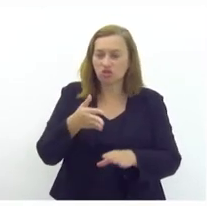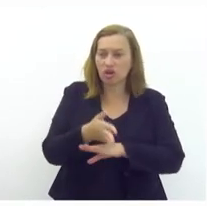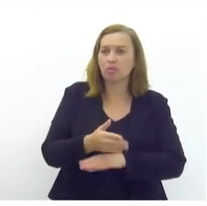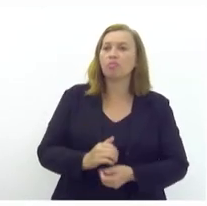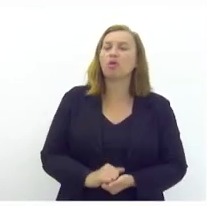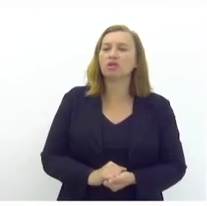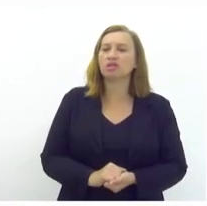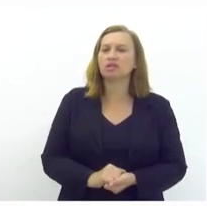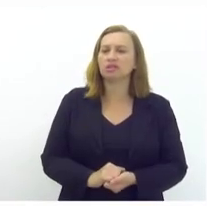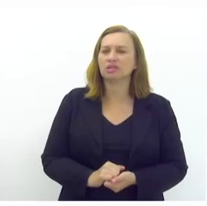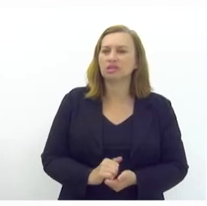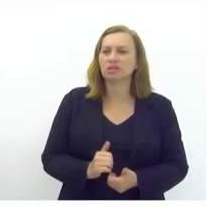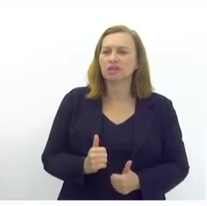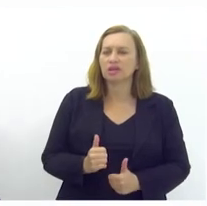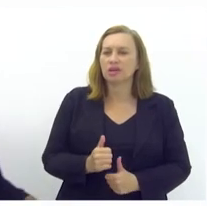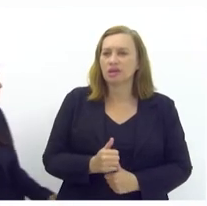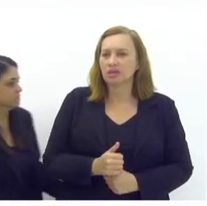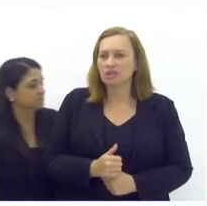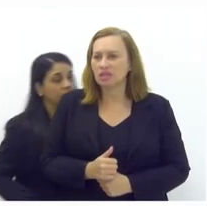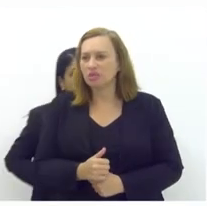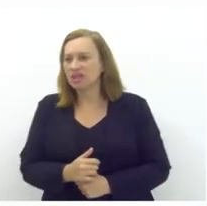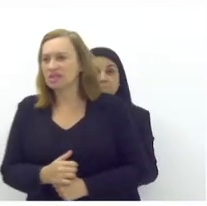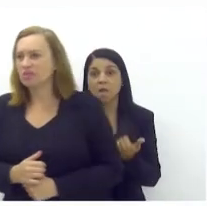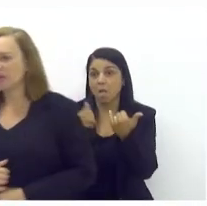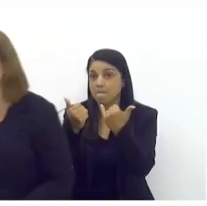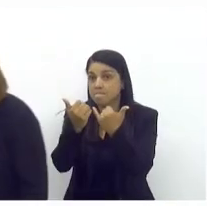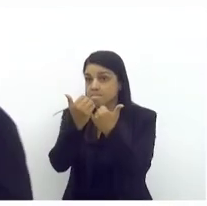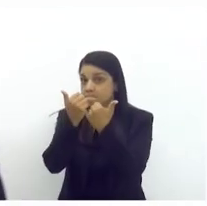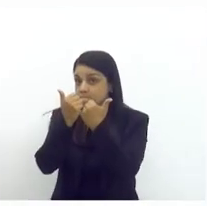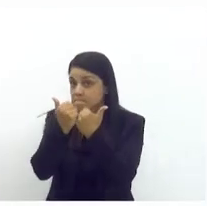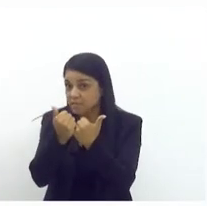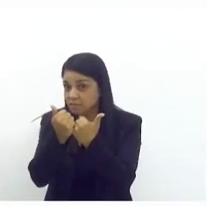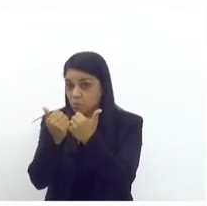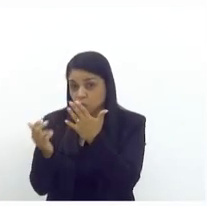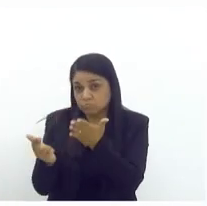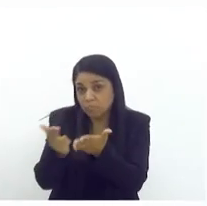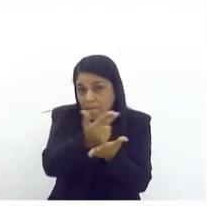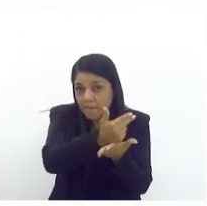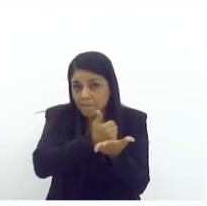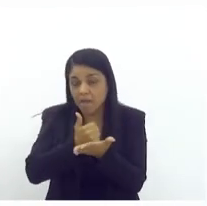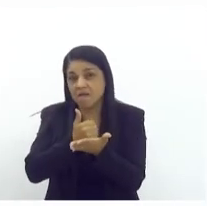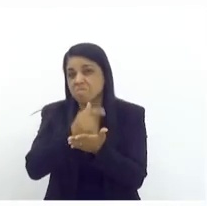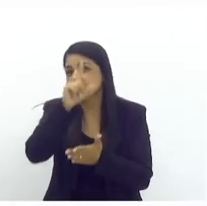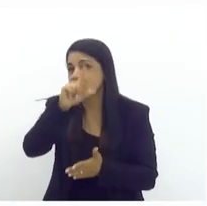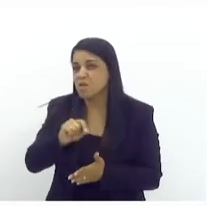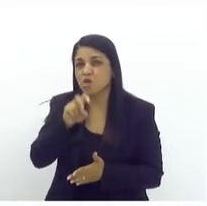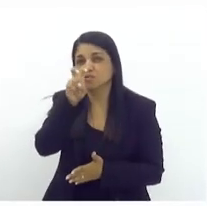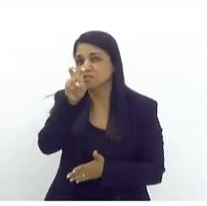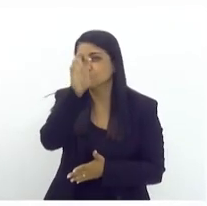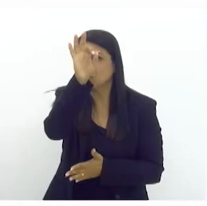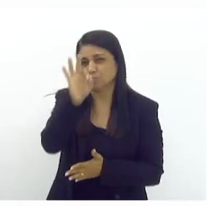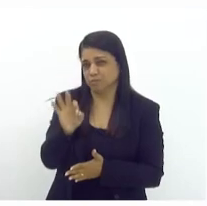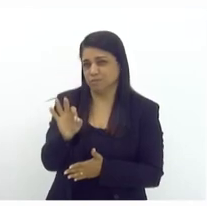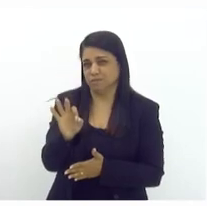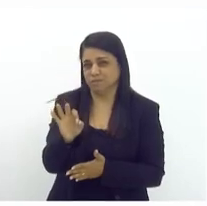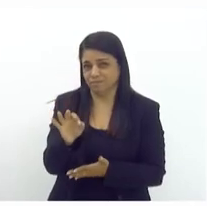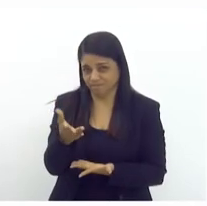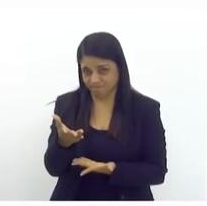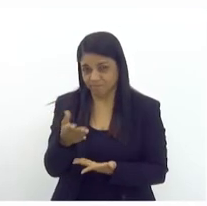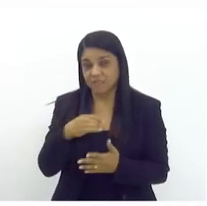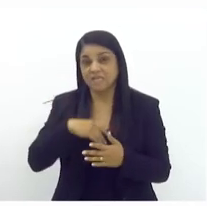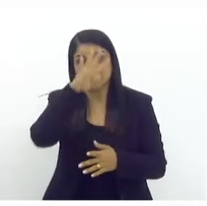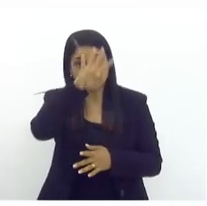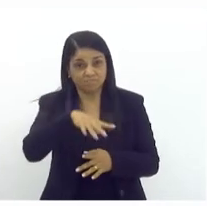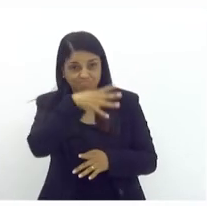e a tributação sobre o patrimônio é melhor ainda não chega a 5% . e a segunda